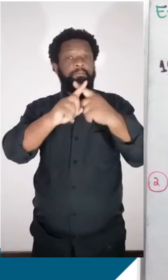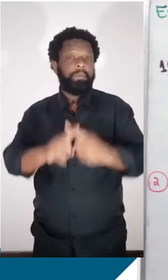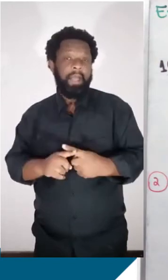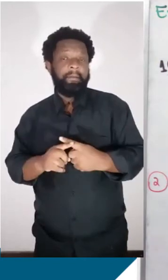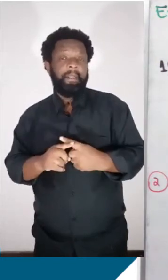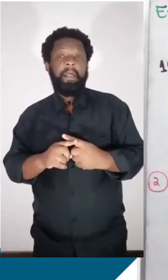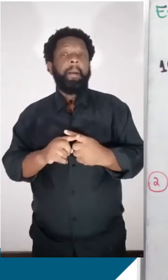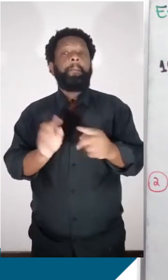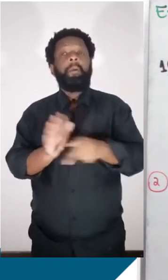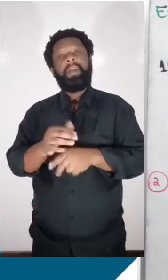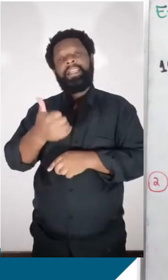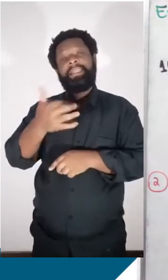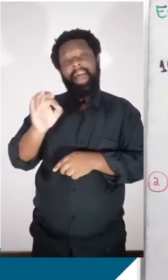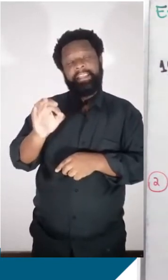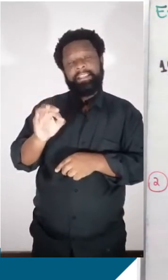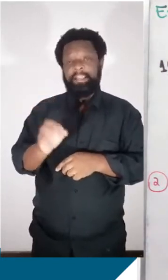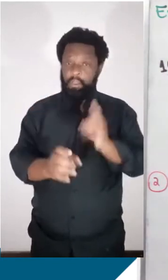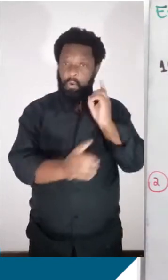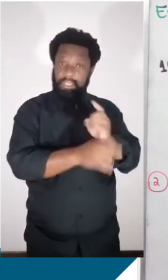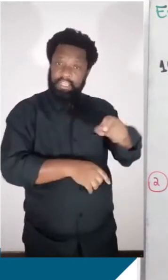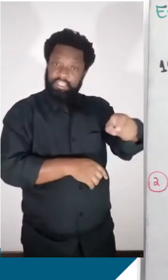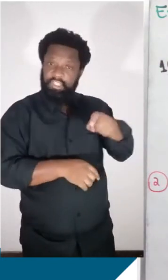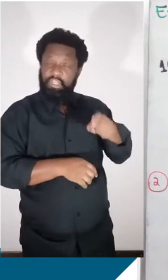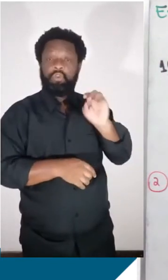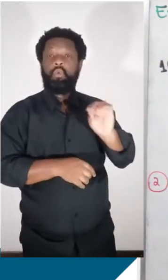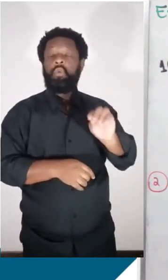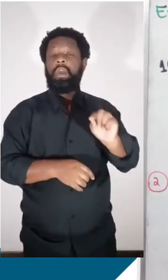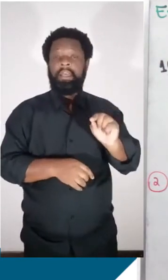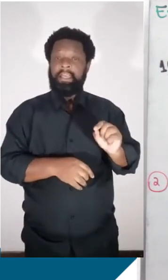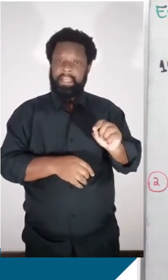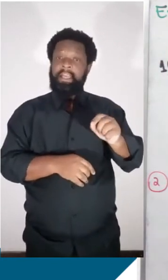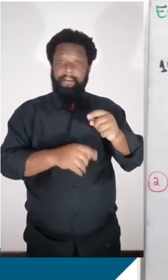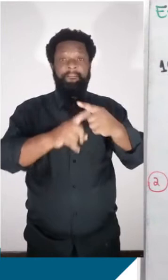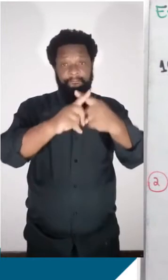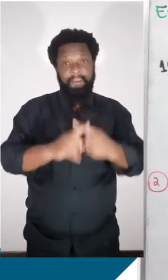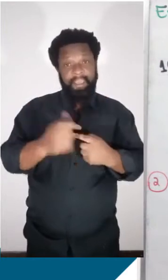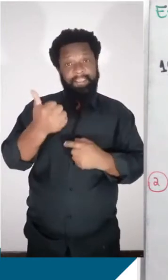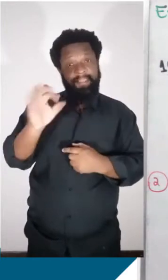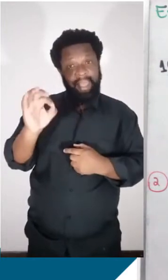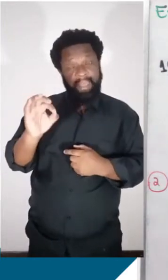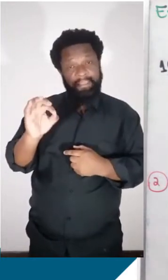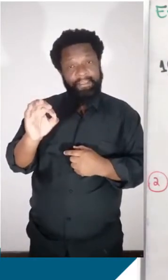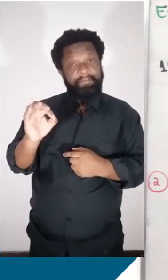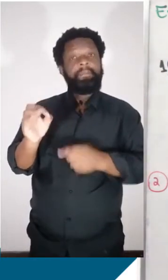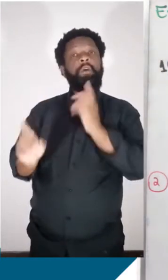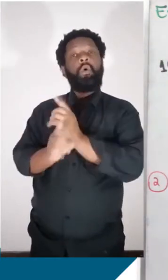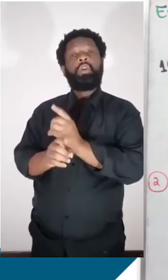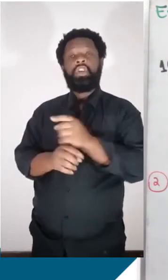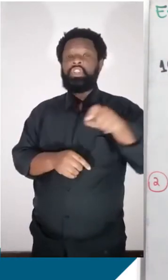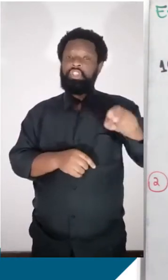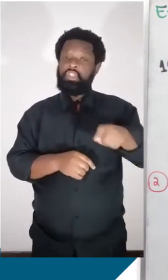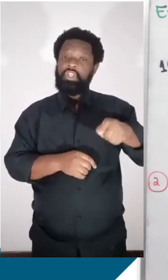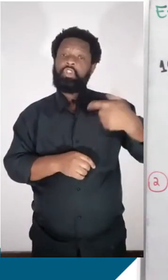multiplicar por 10. Então, para eu achar esse x, é só eu multiplicar por 10 também. Aí eu vejo